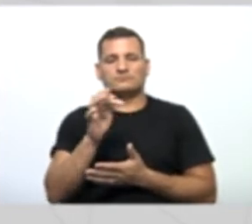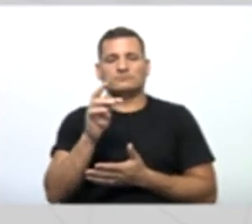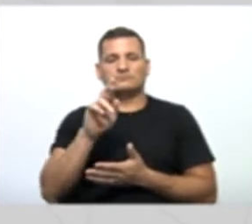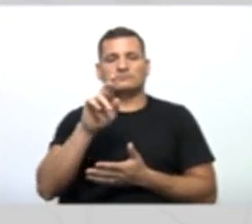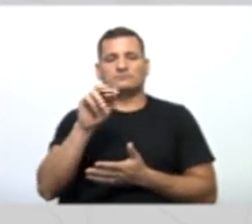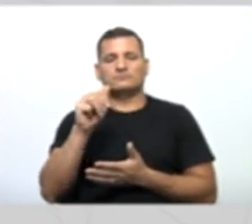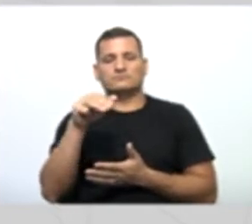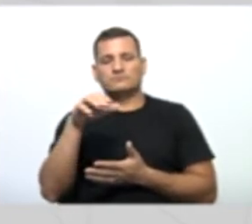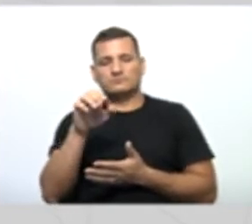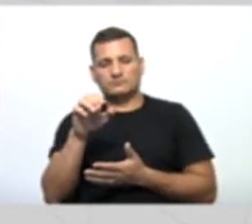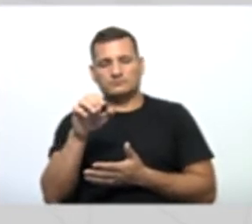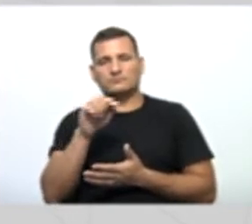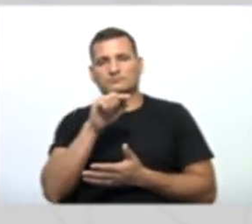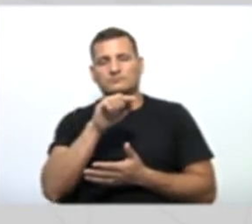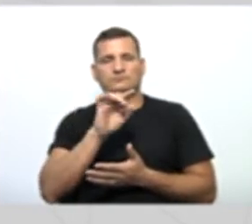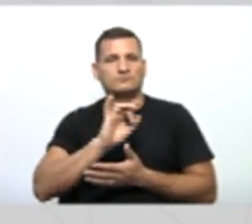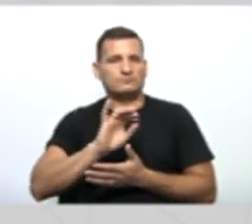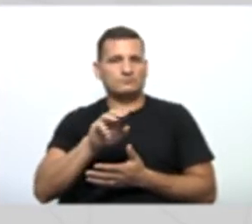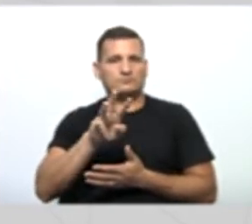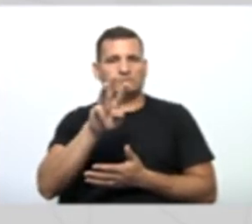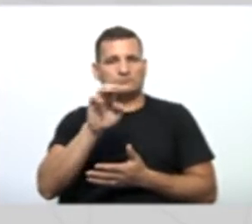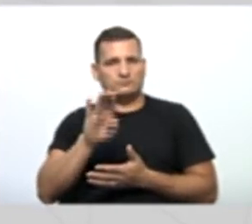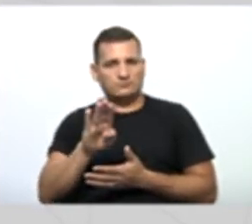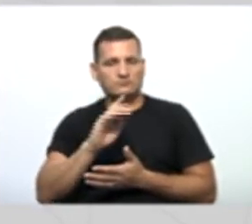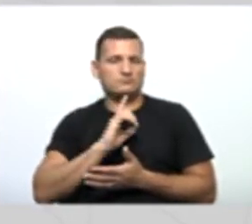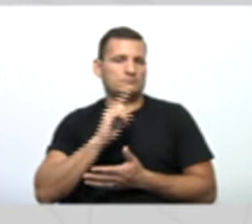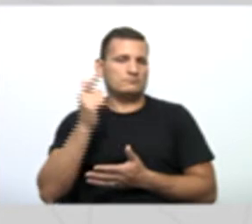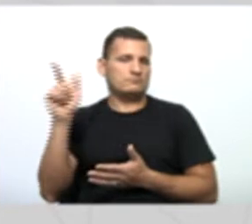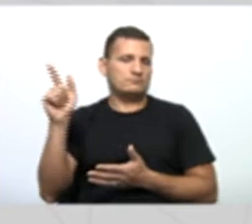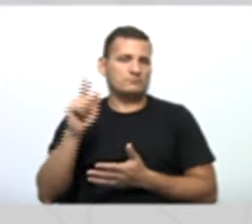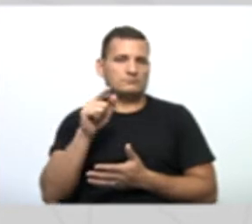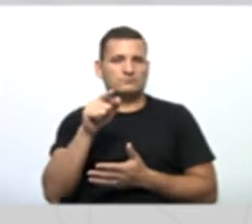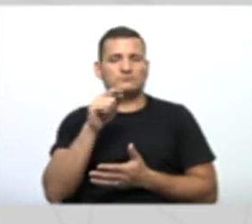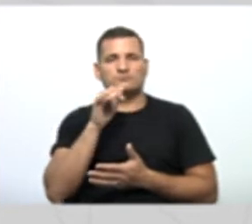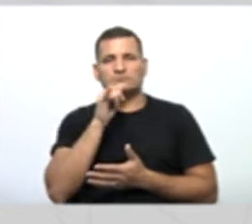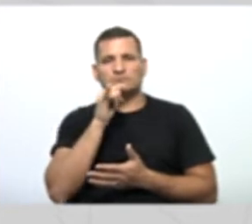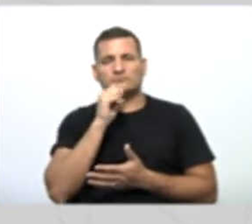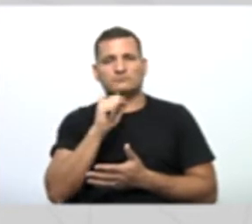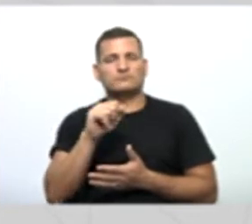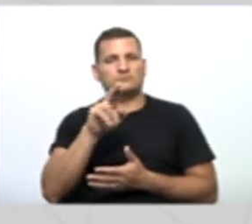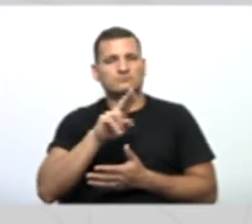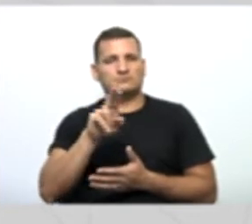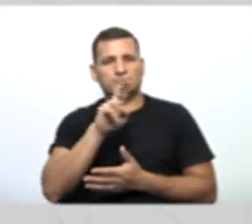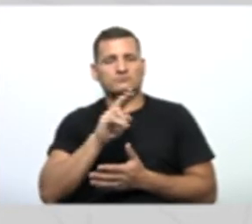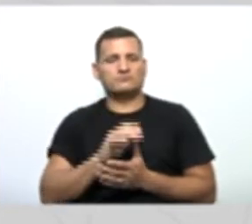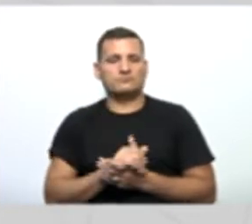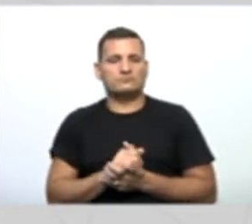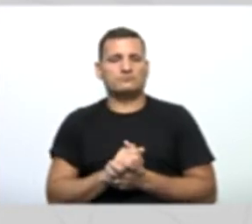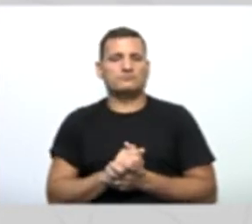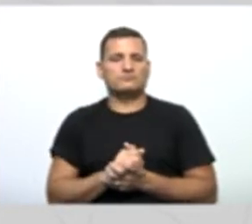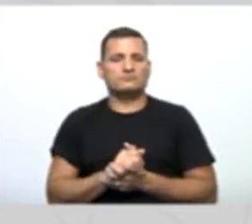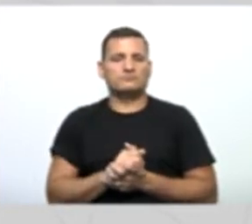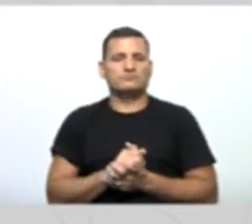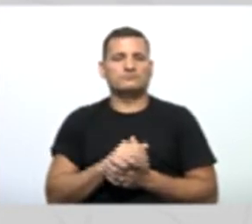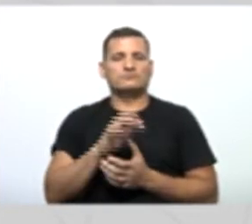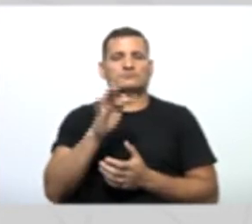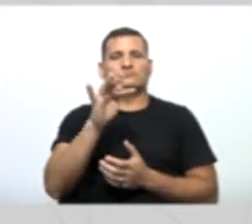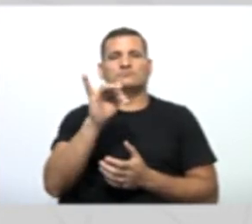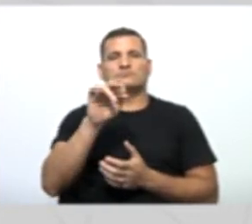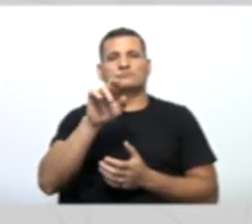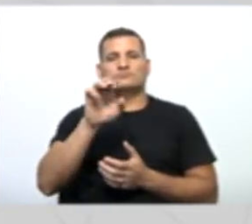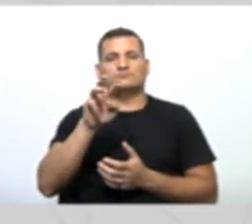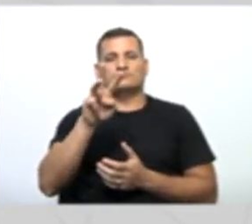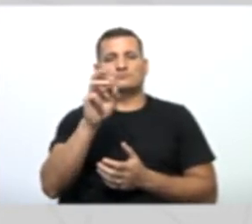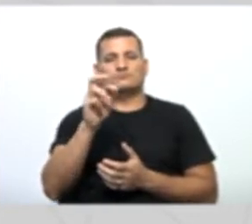mas assim, esses daí são web. Existem outros, por exemplo, você pode utilizar software como o Fireworks,